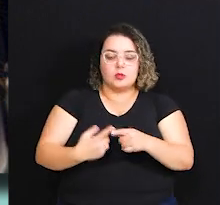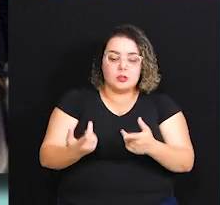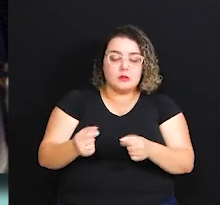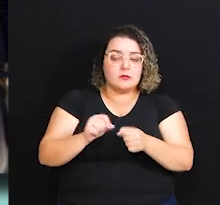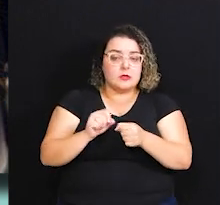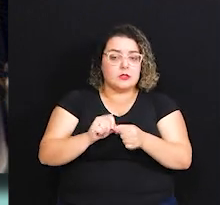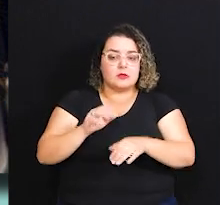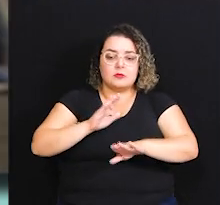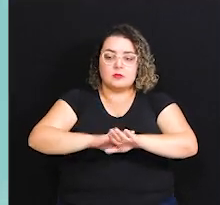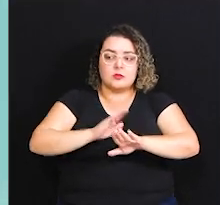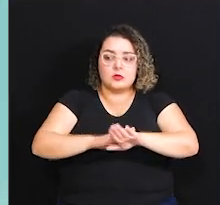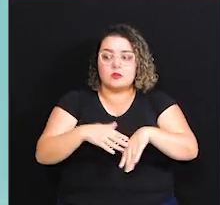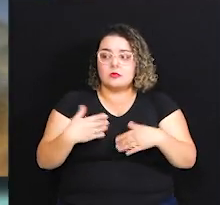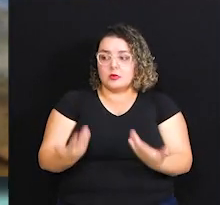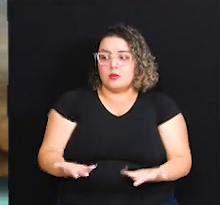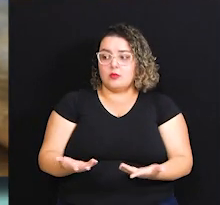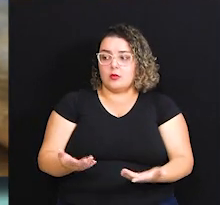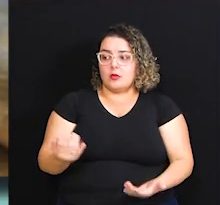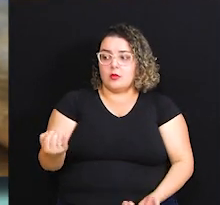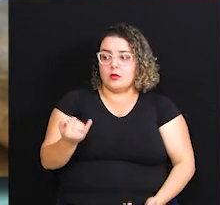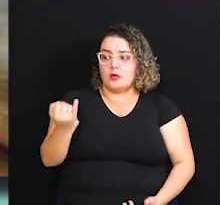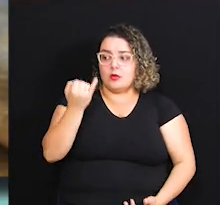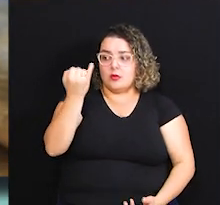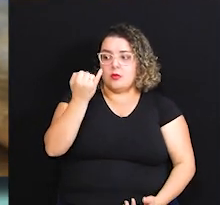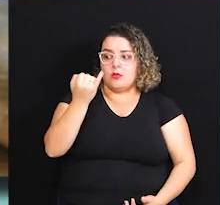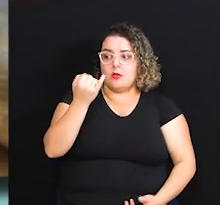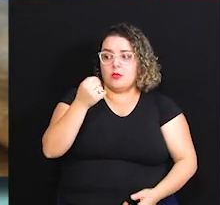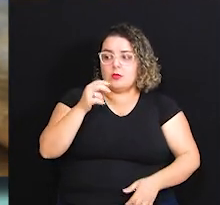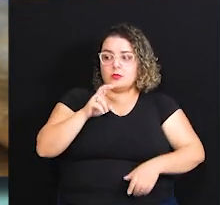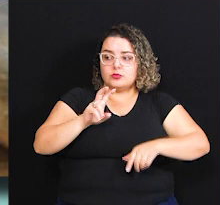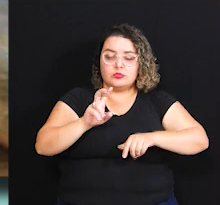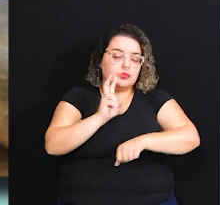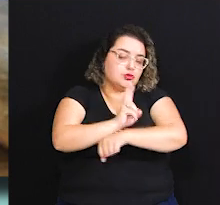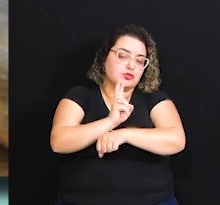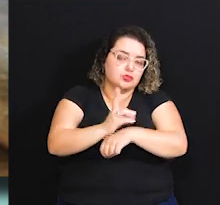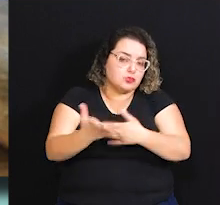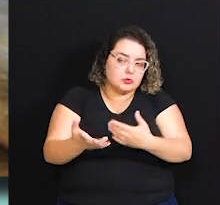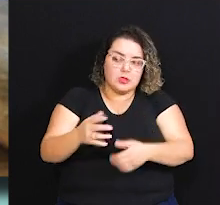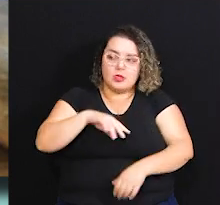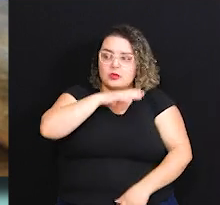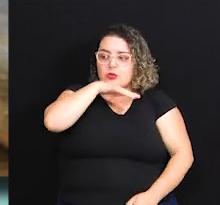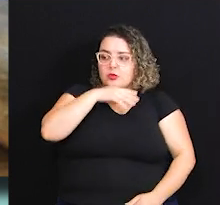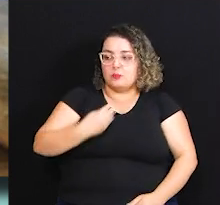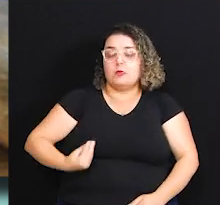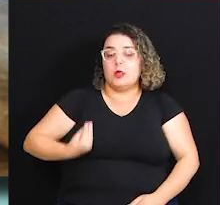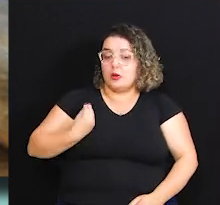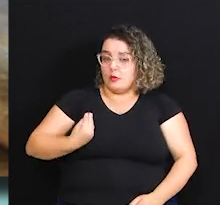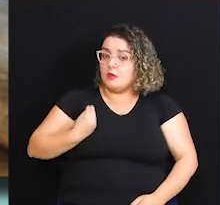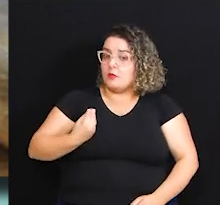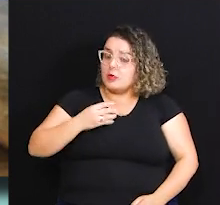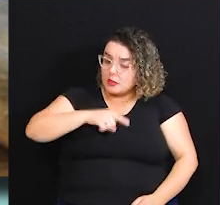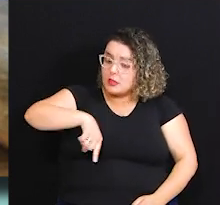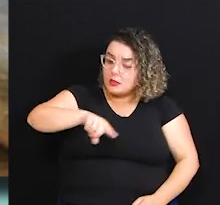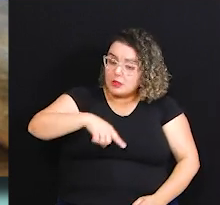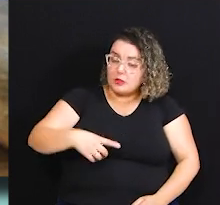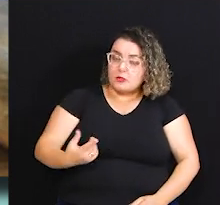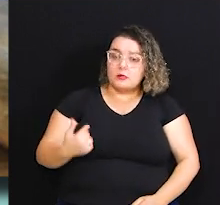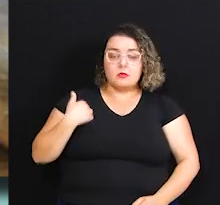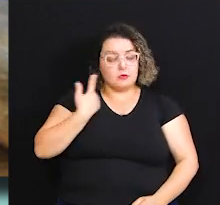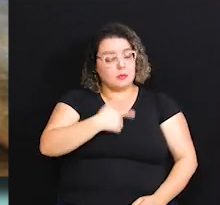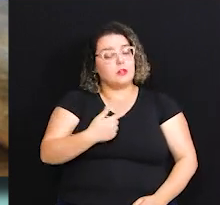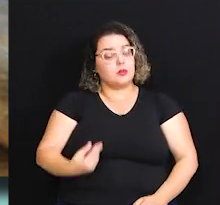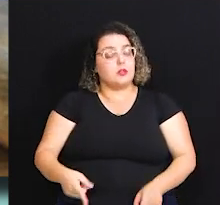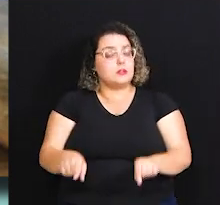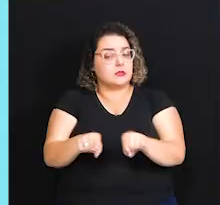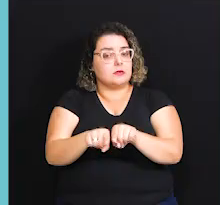essas atividades e qual que é a importância de conservar esses animais também. Tanto para a sobrevivência deles e tanto para a nossa, porque